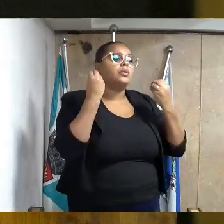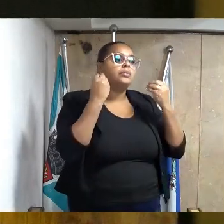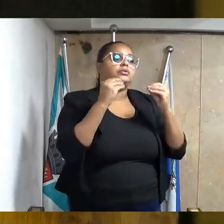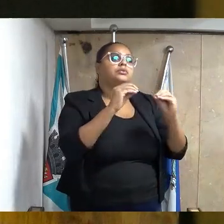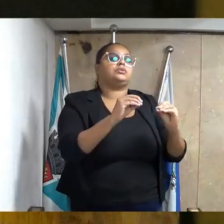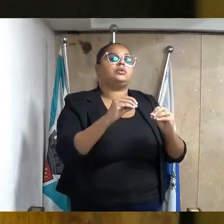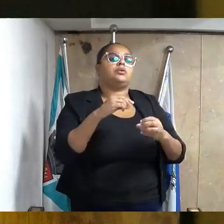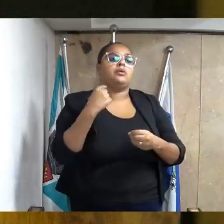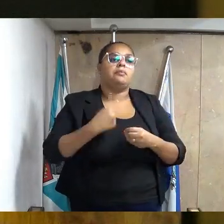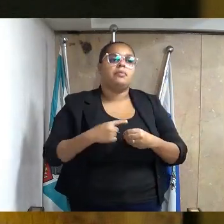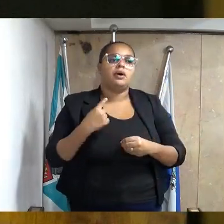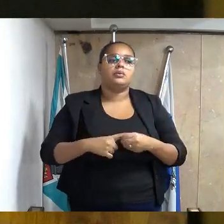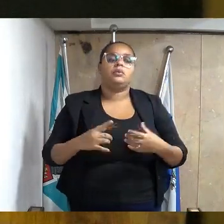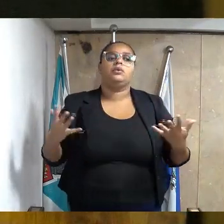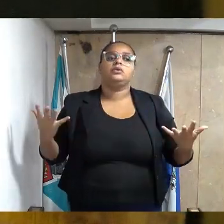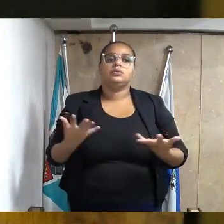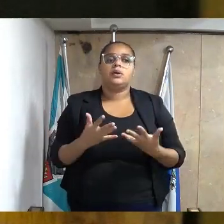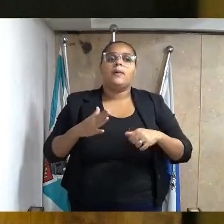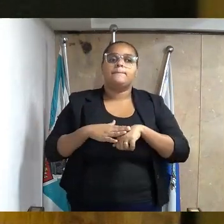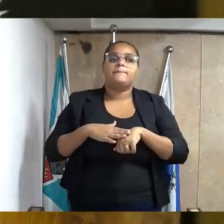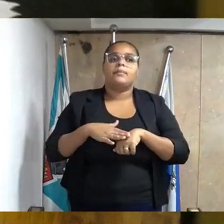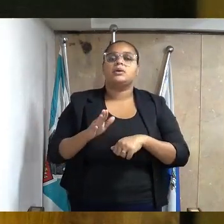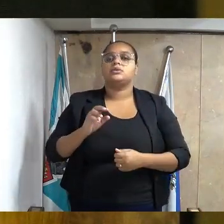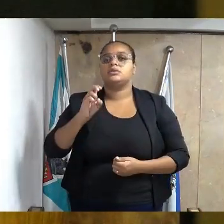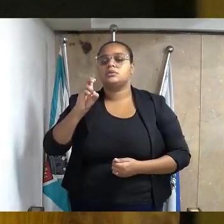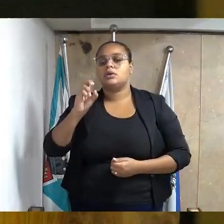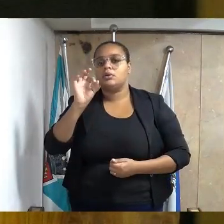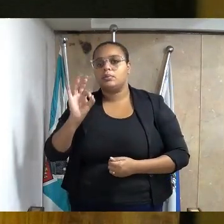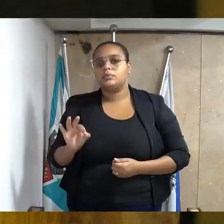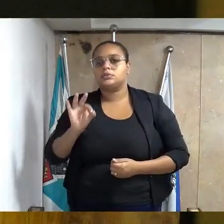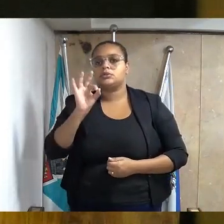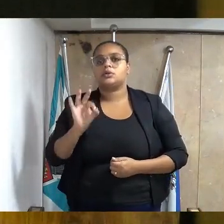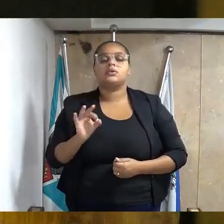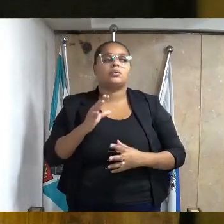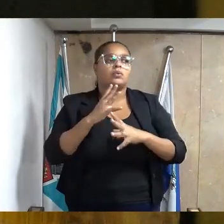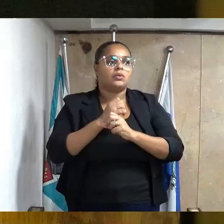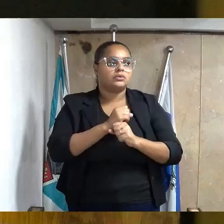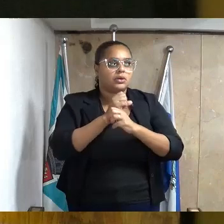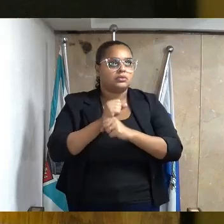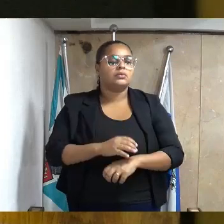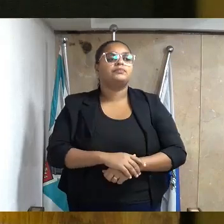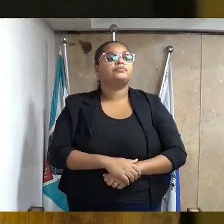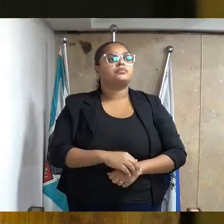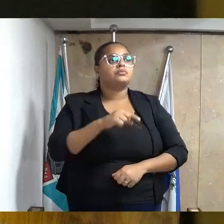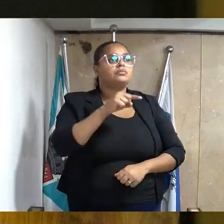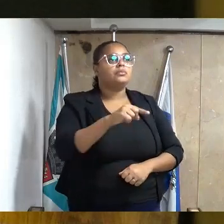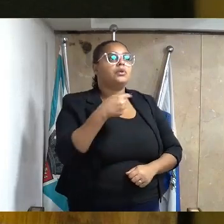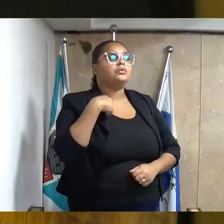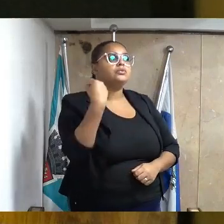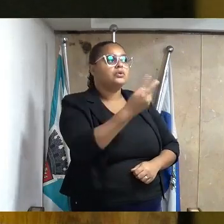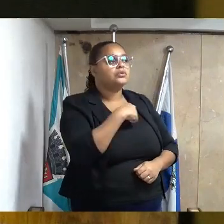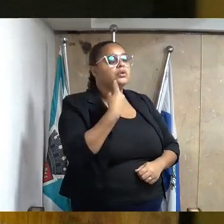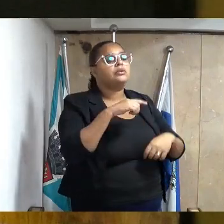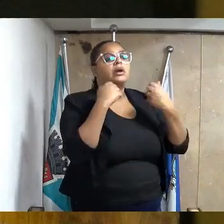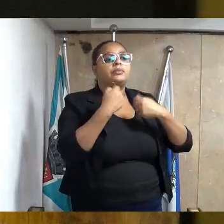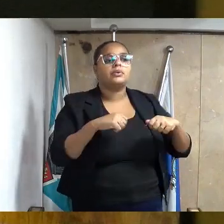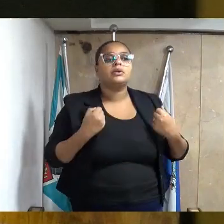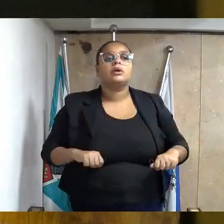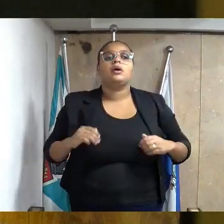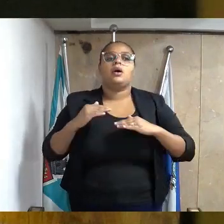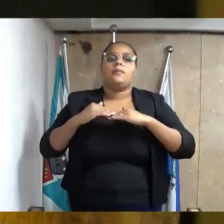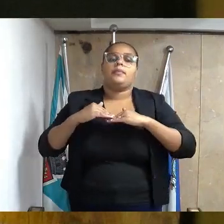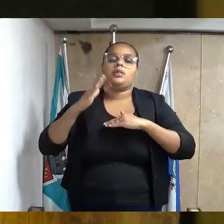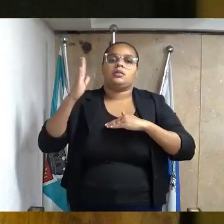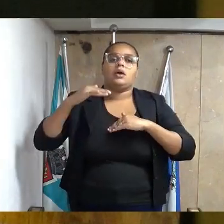no município hoje, que é mais de 5% no contrato, mas que nós temos a necessidade de